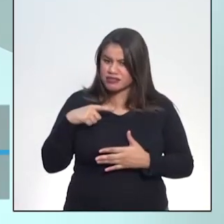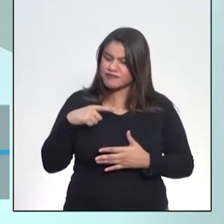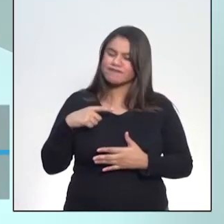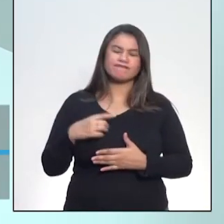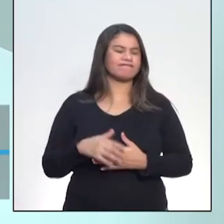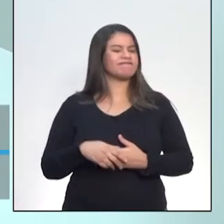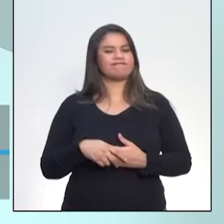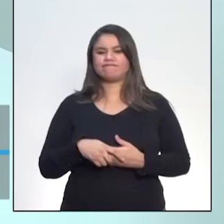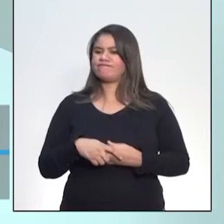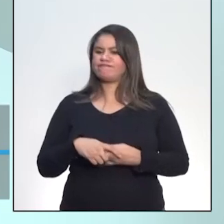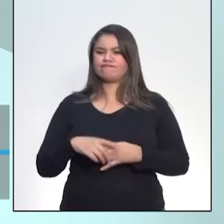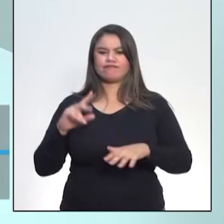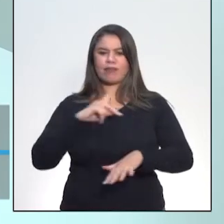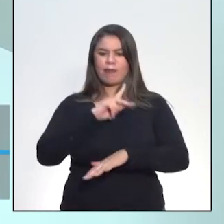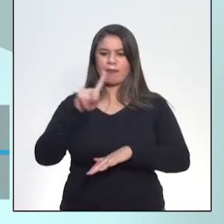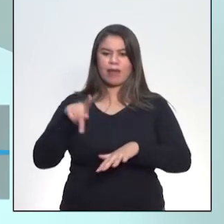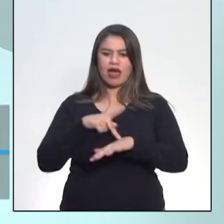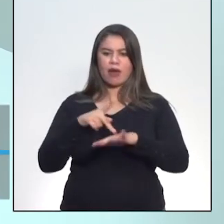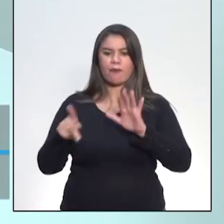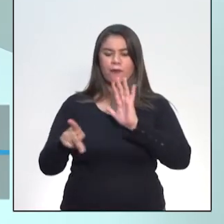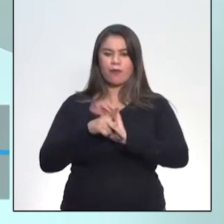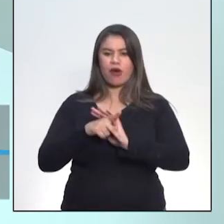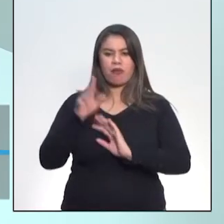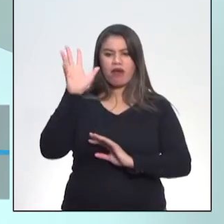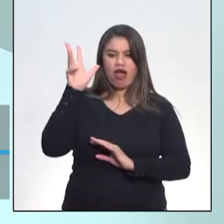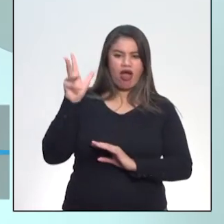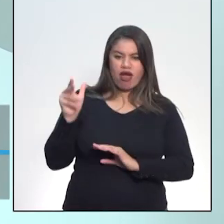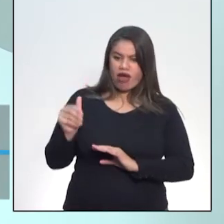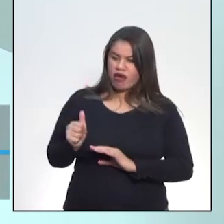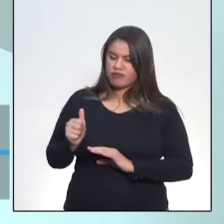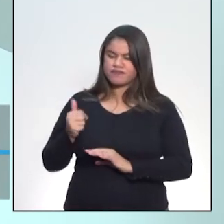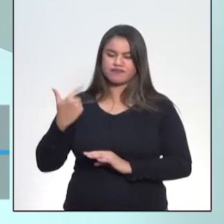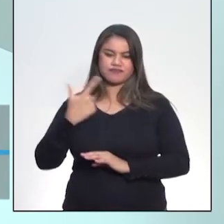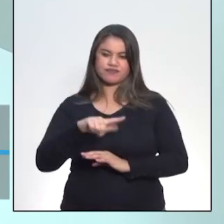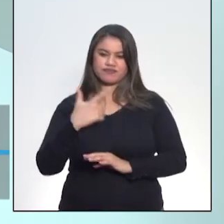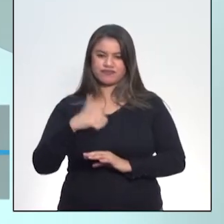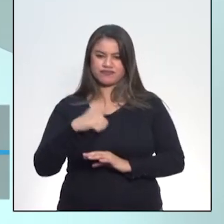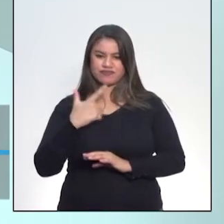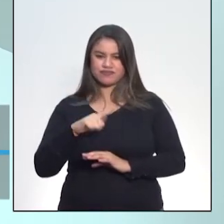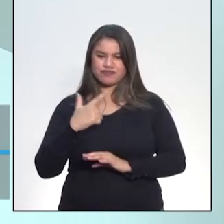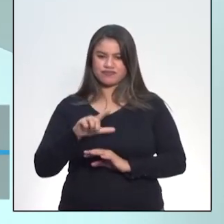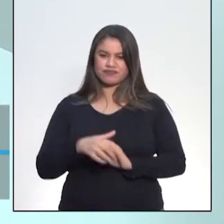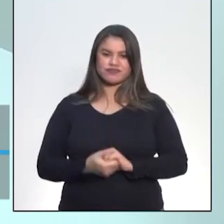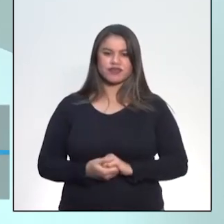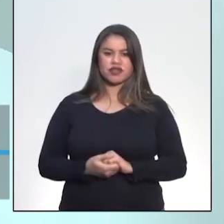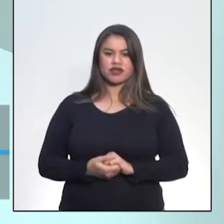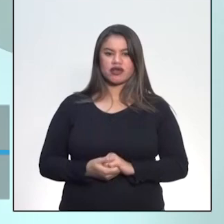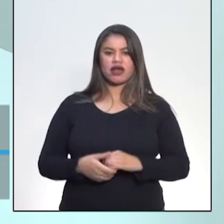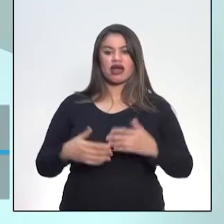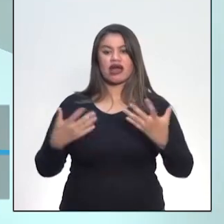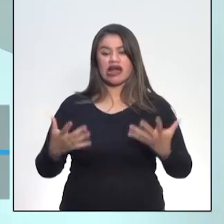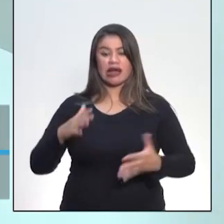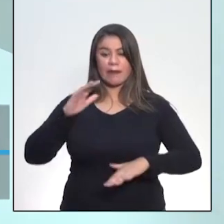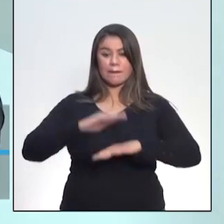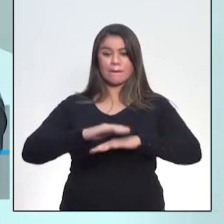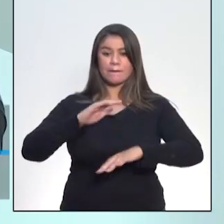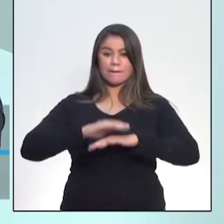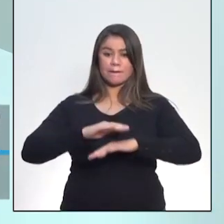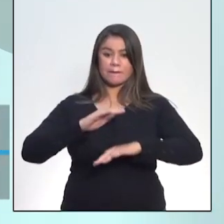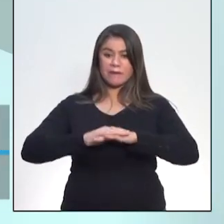Nenhum país africano foi convidado para essa reunião. Foi uma